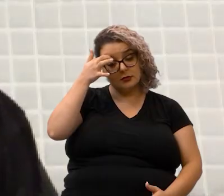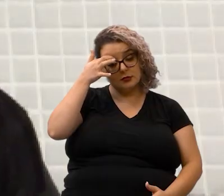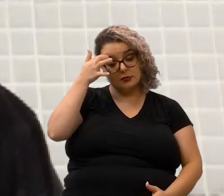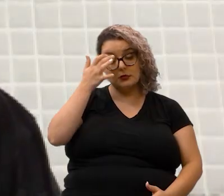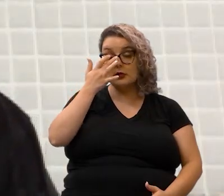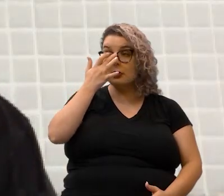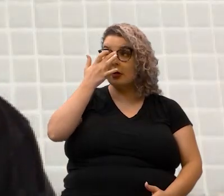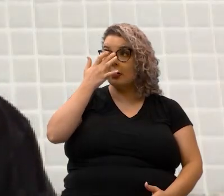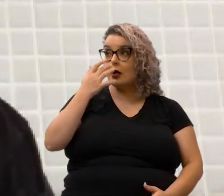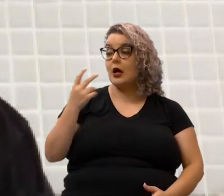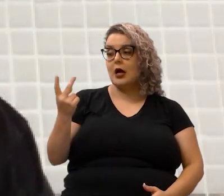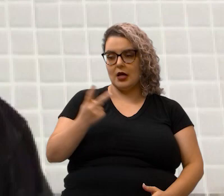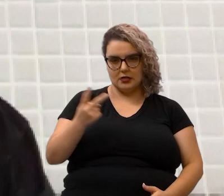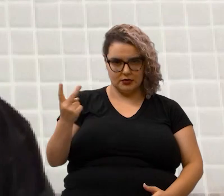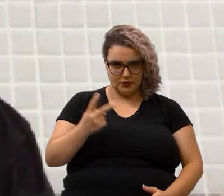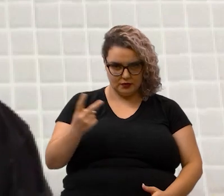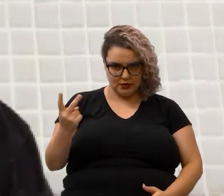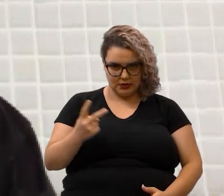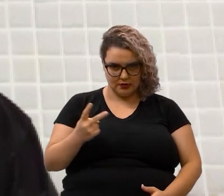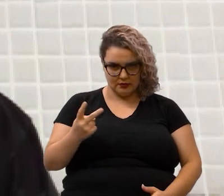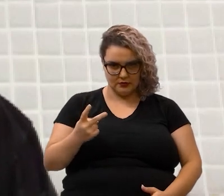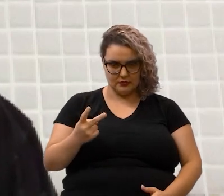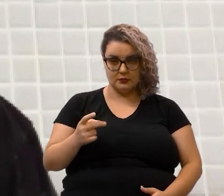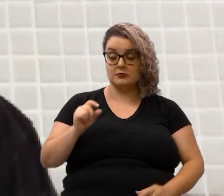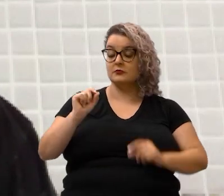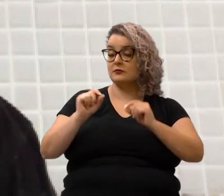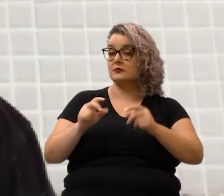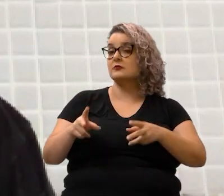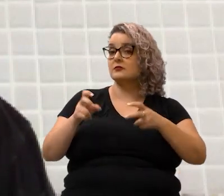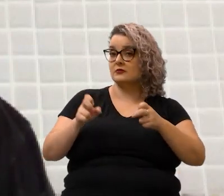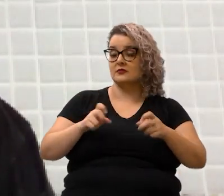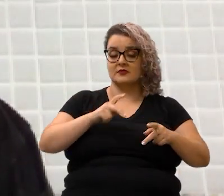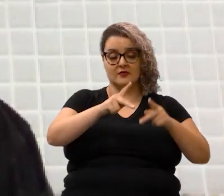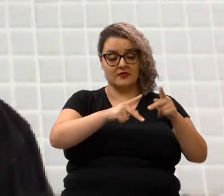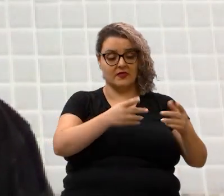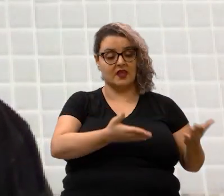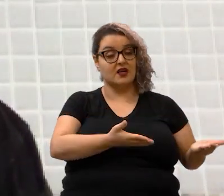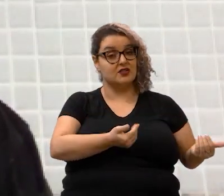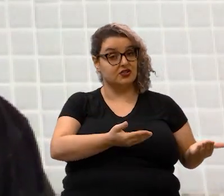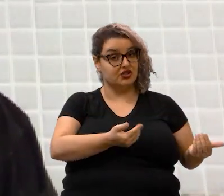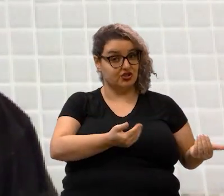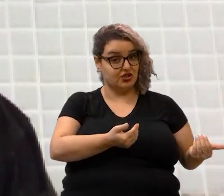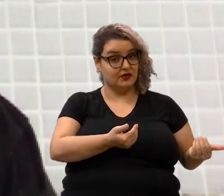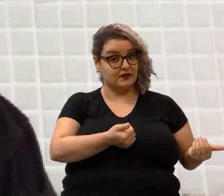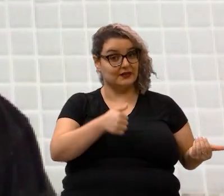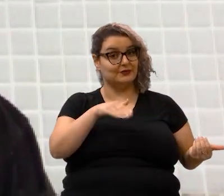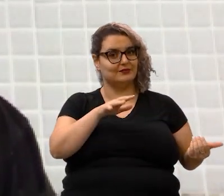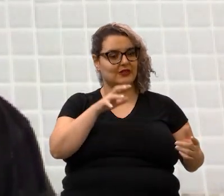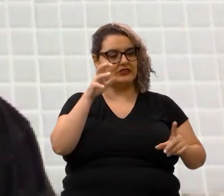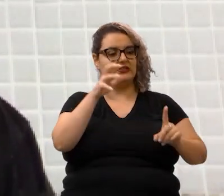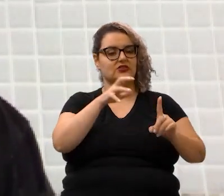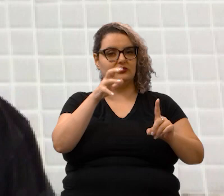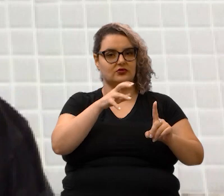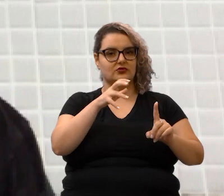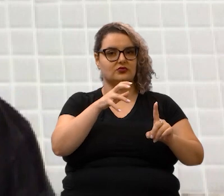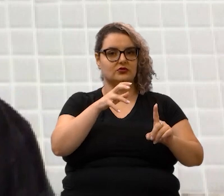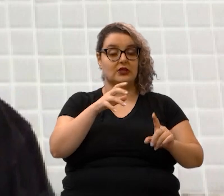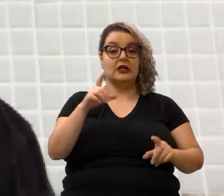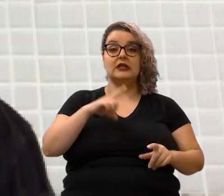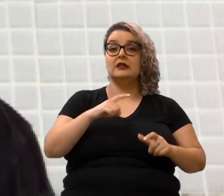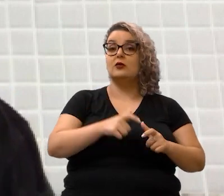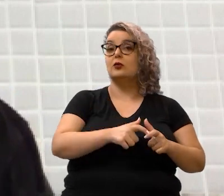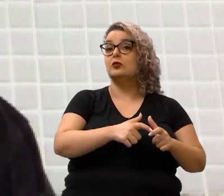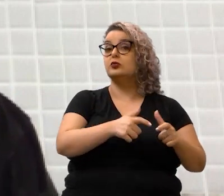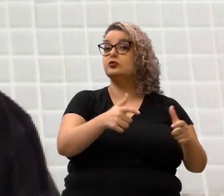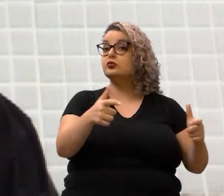Ele pode atinge as duas populações. E o que a gente tem notado é que a população jovem tem sido mais atingida. Houve, inclusive,